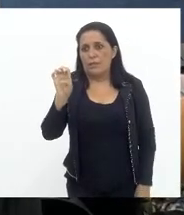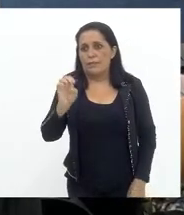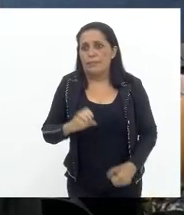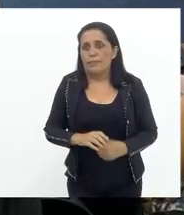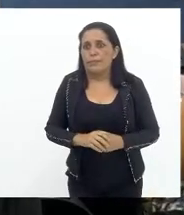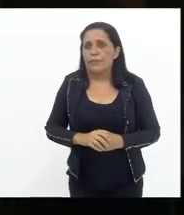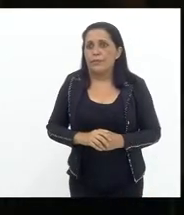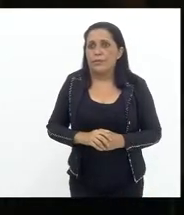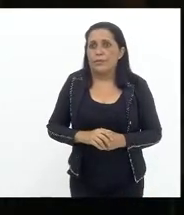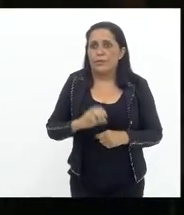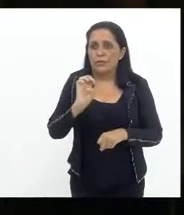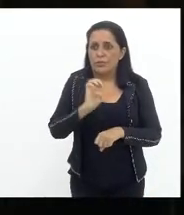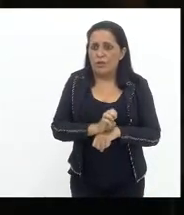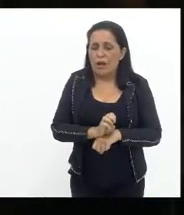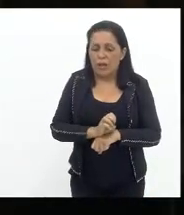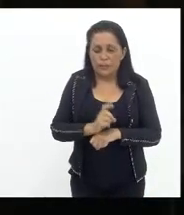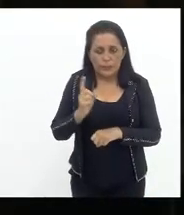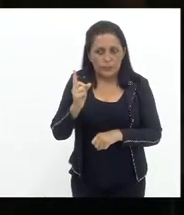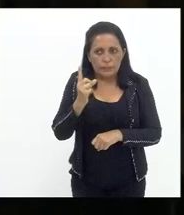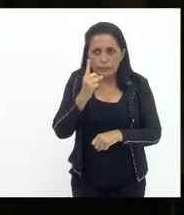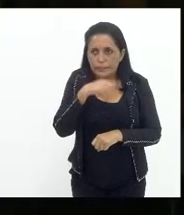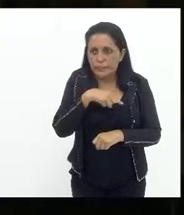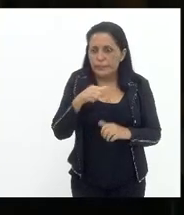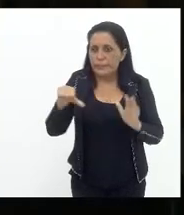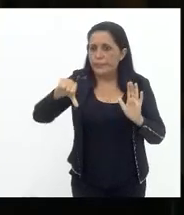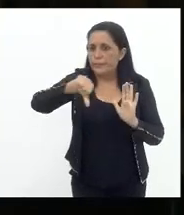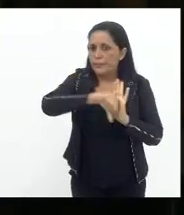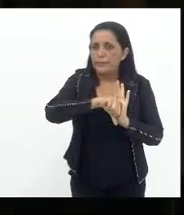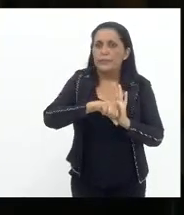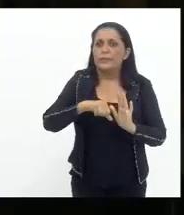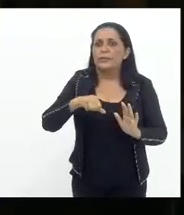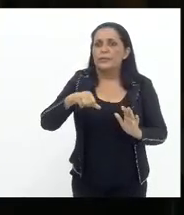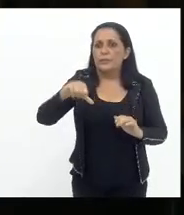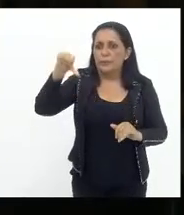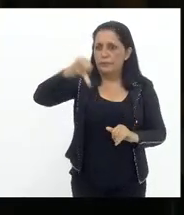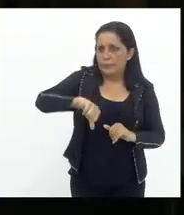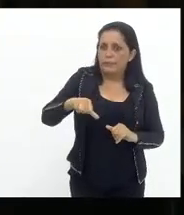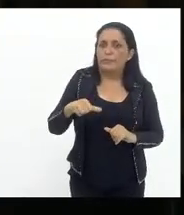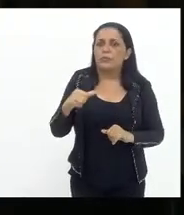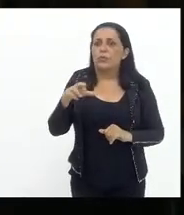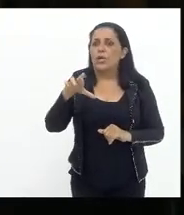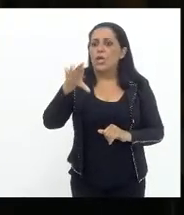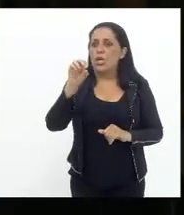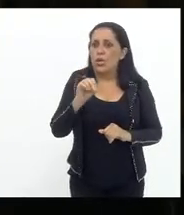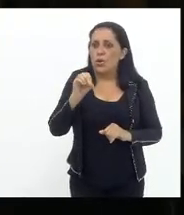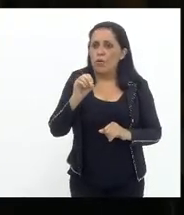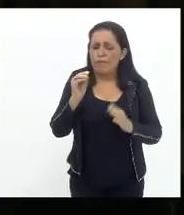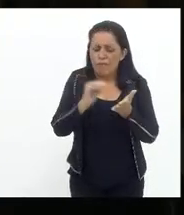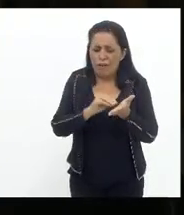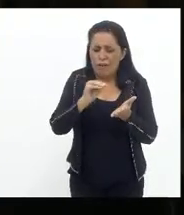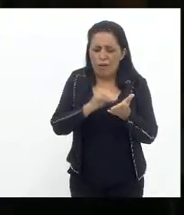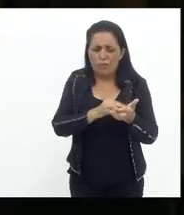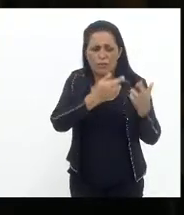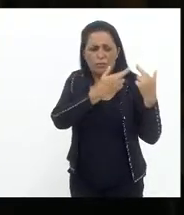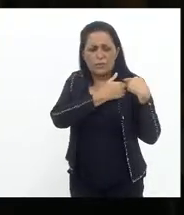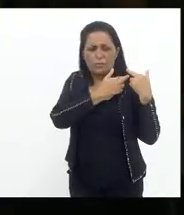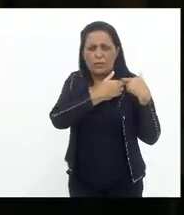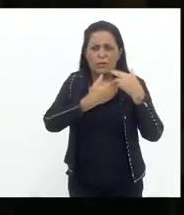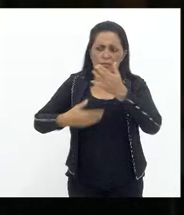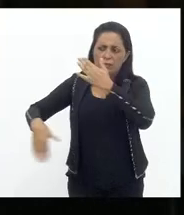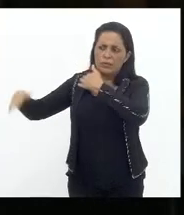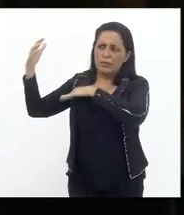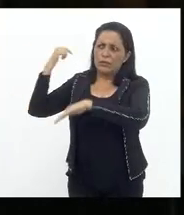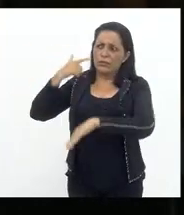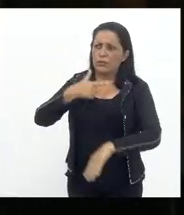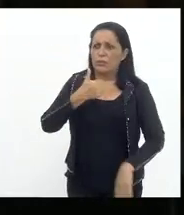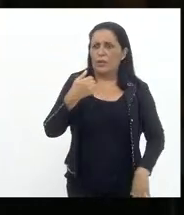O estado de calamidade do Estado do Rio de Janeiro é reflexo de uma irresponsabilidade por parte do Executivo, lá em